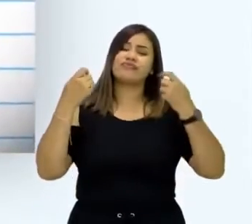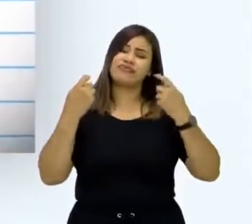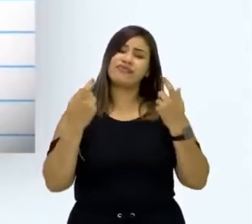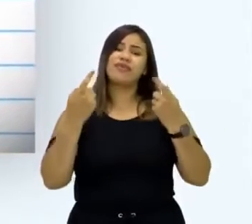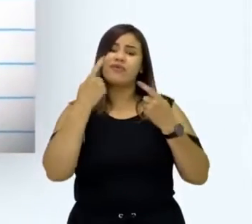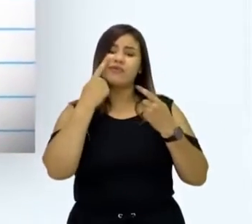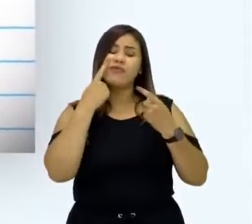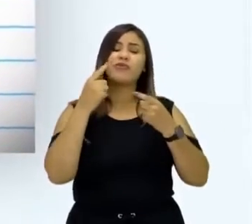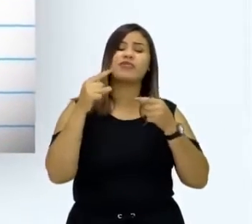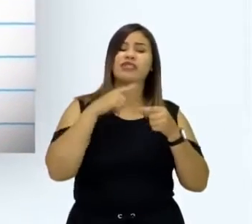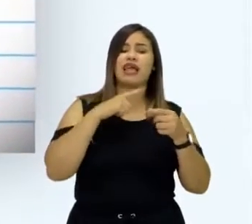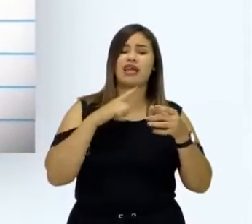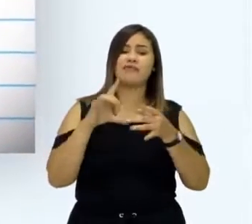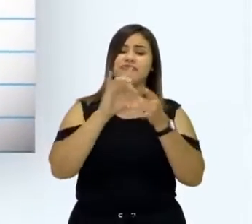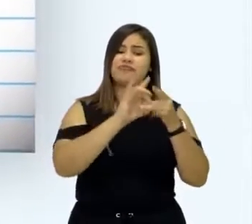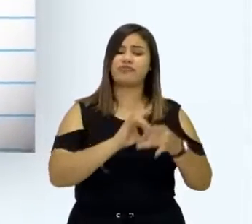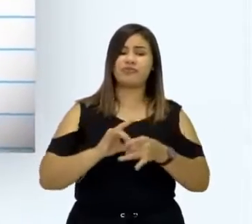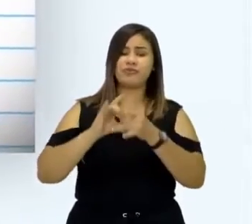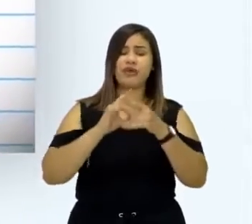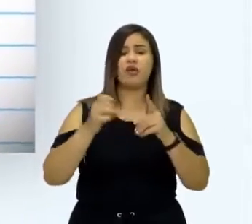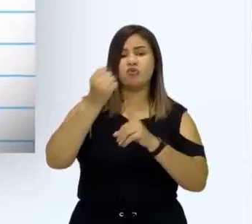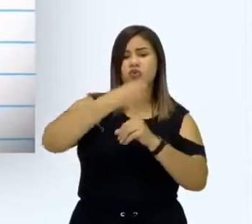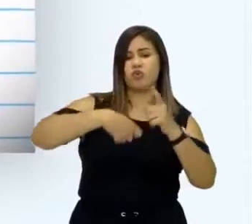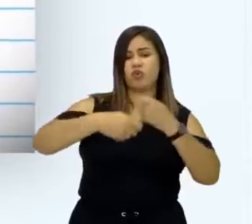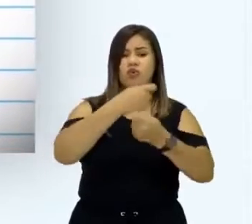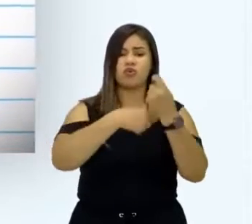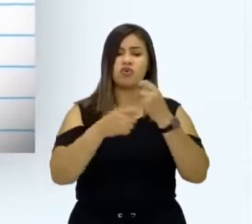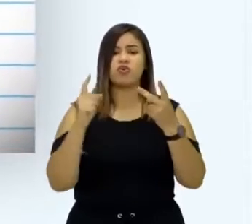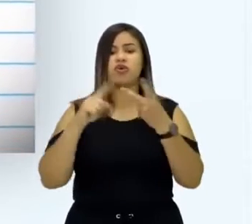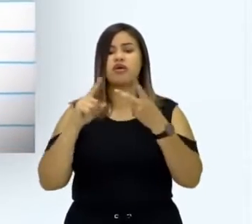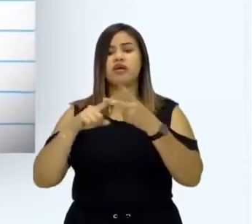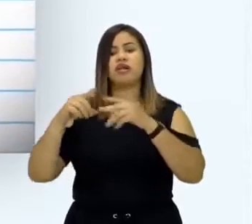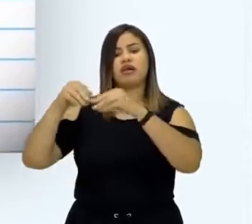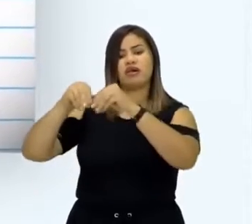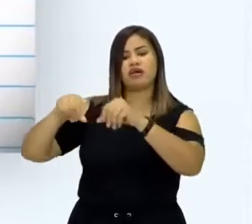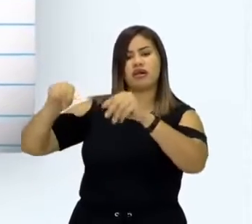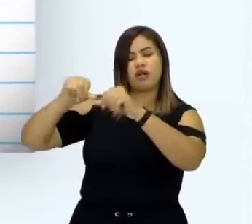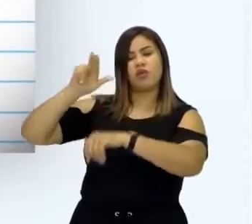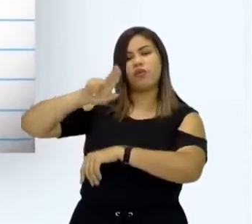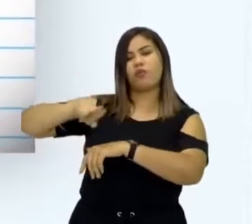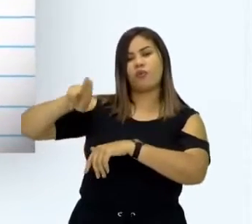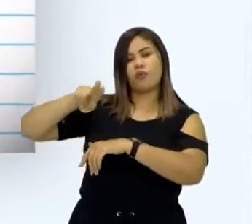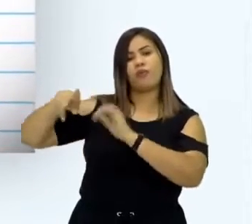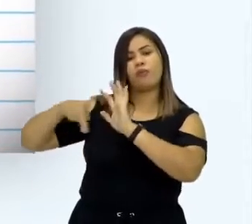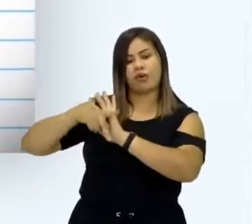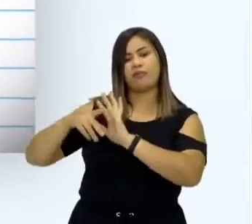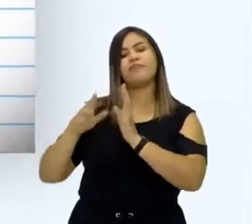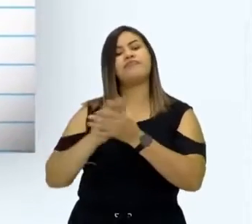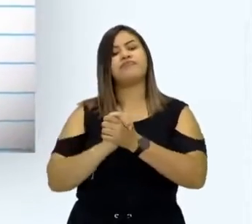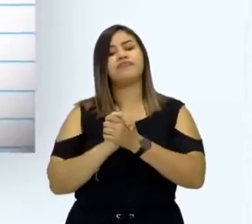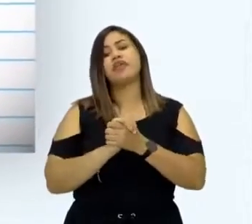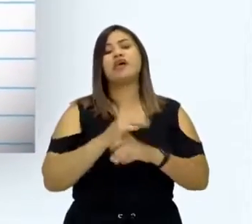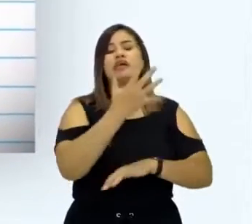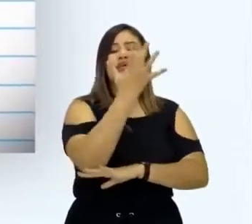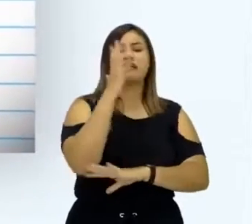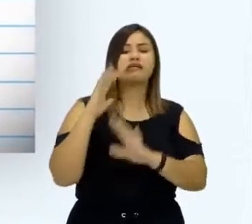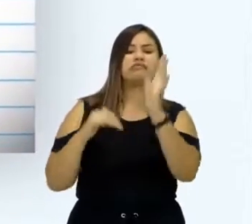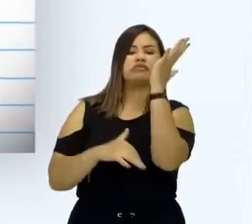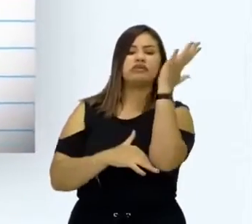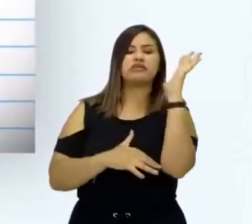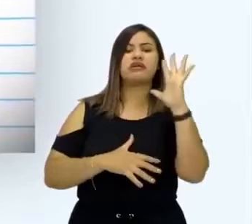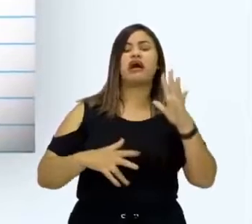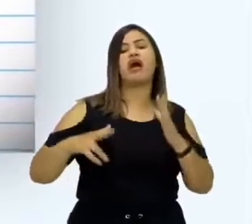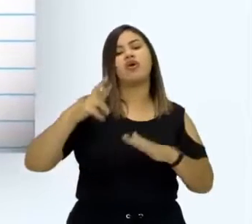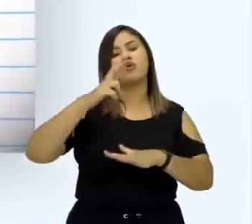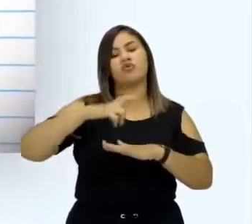estreita interrelação entre aspectos socioeconômicos, mudanças na cobertura e uso da terra e questões ambientais globais e regionais.